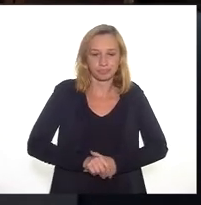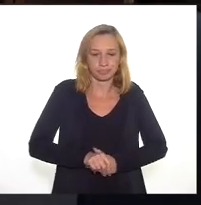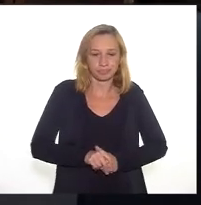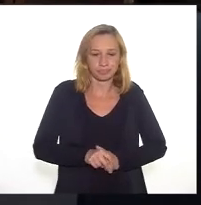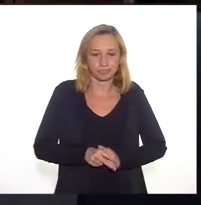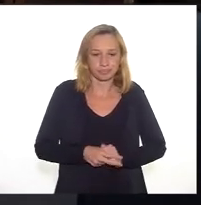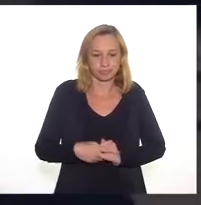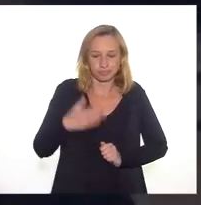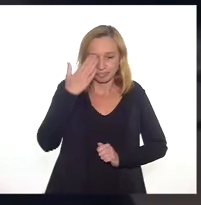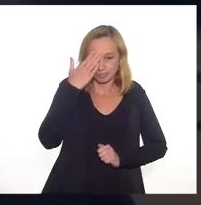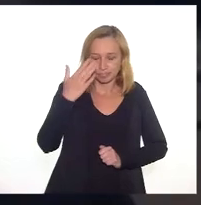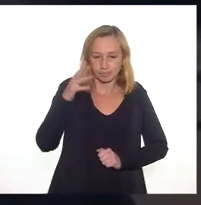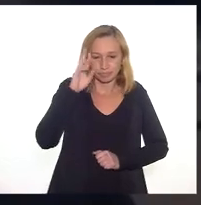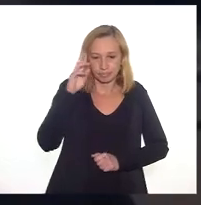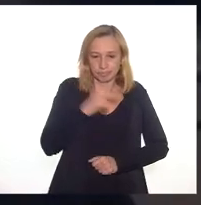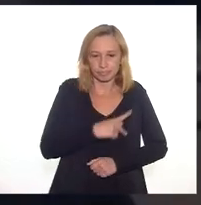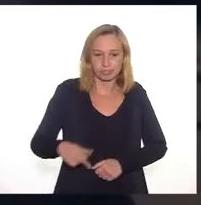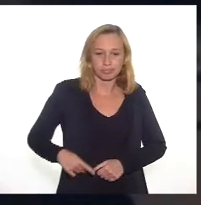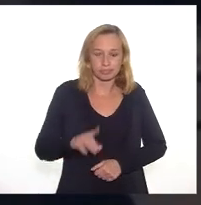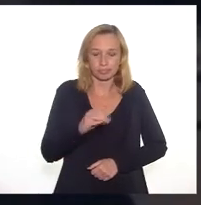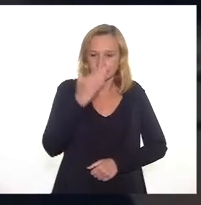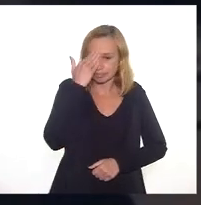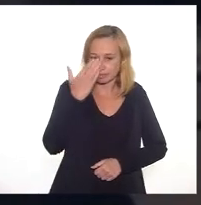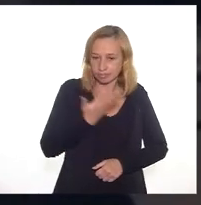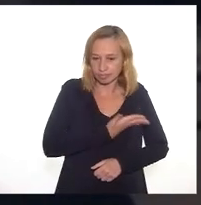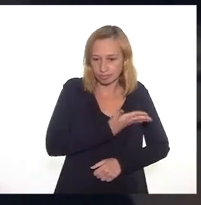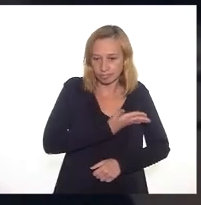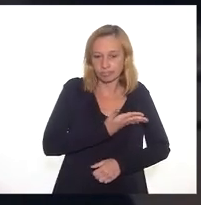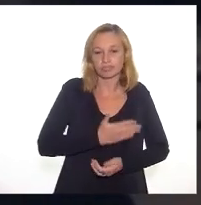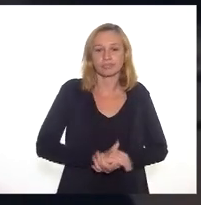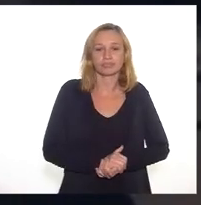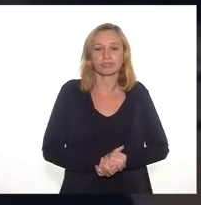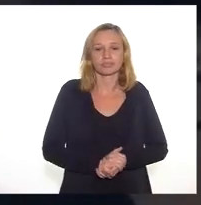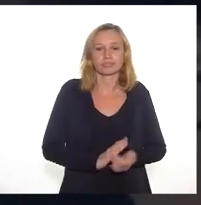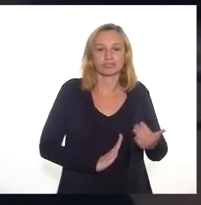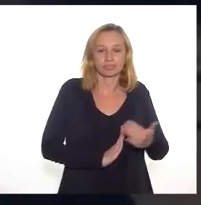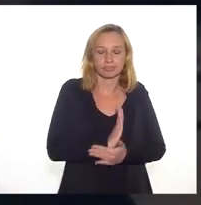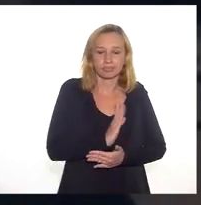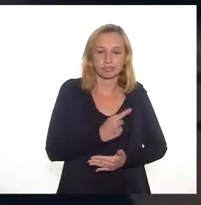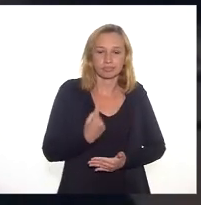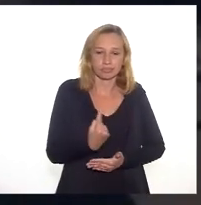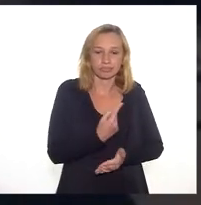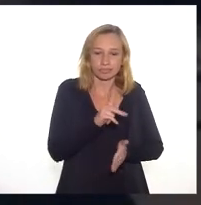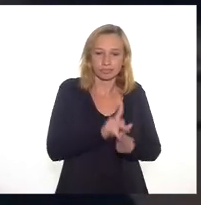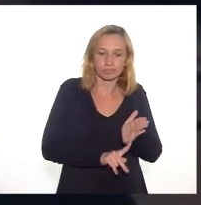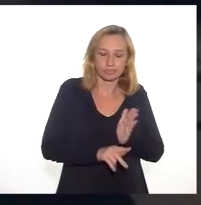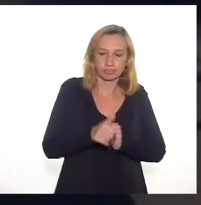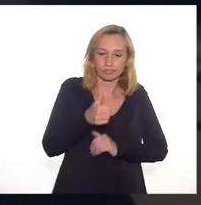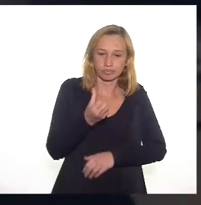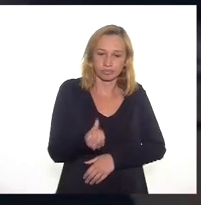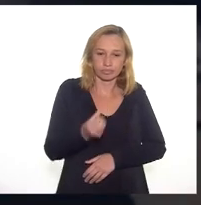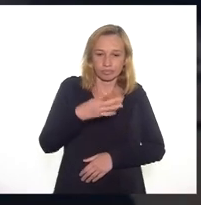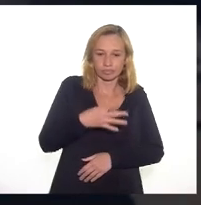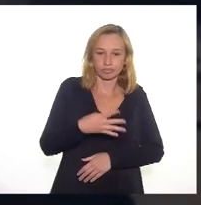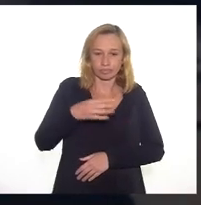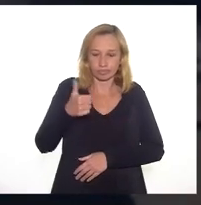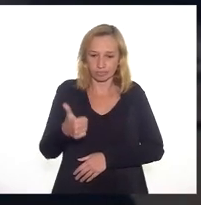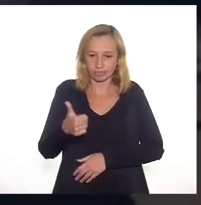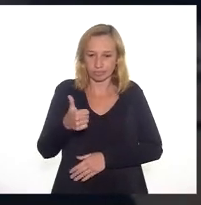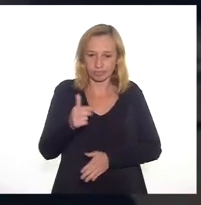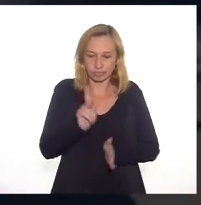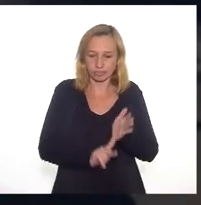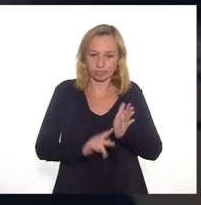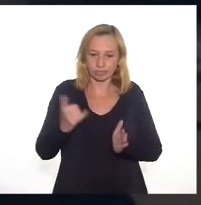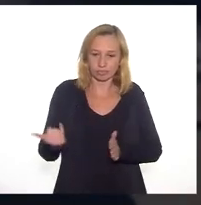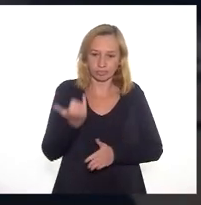Obrigado, presidente. Só agradecer aí a todos os colegas a aprovação do nosso projeto 641, projeto importante, projeto